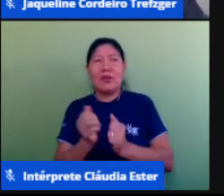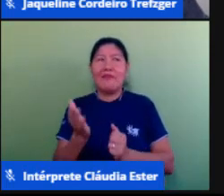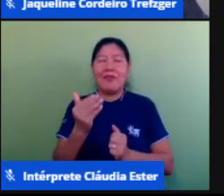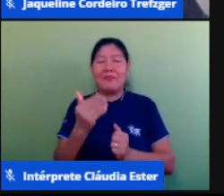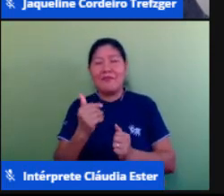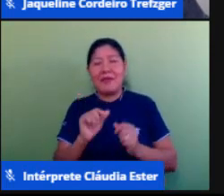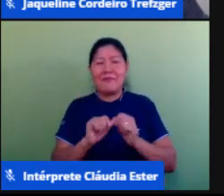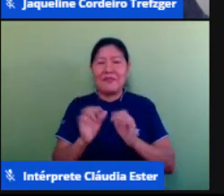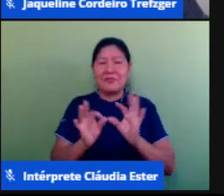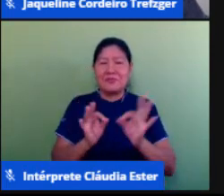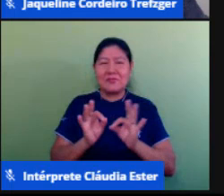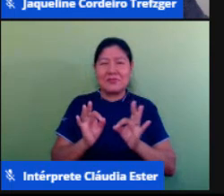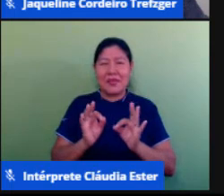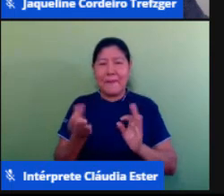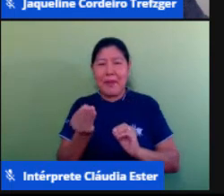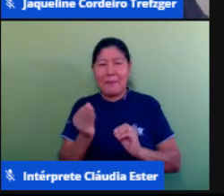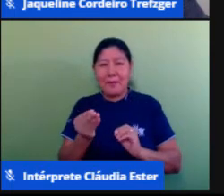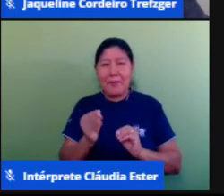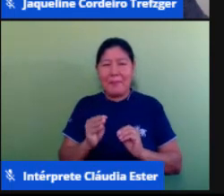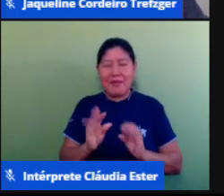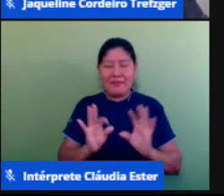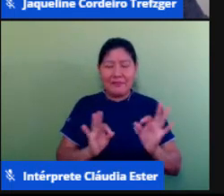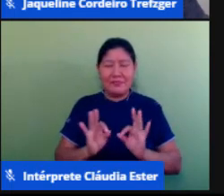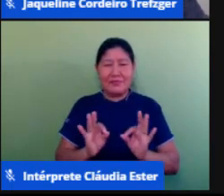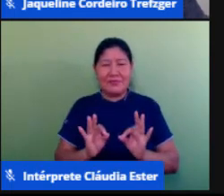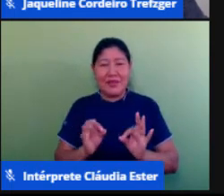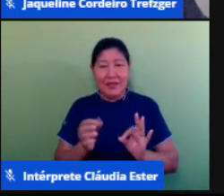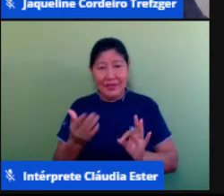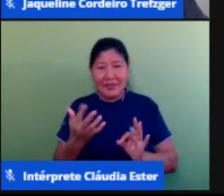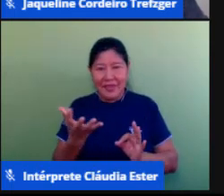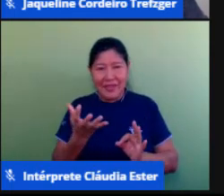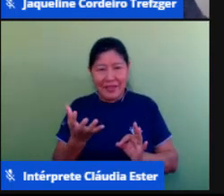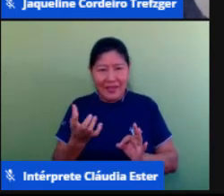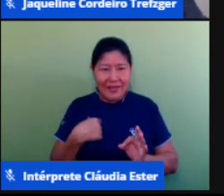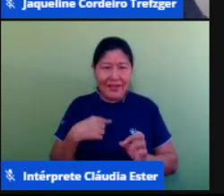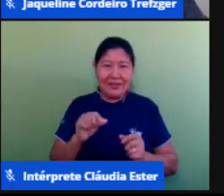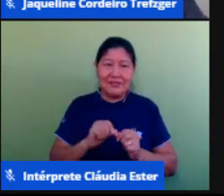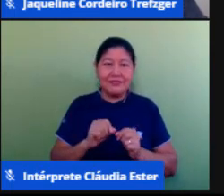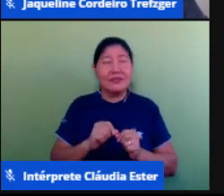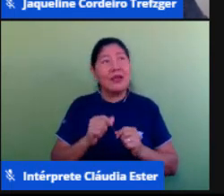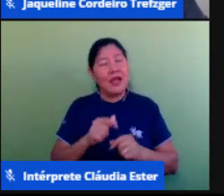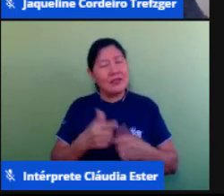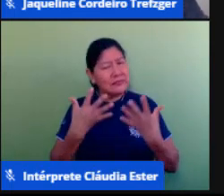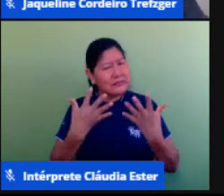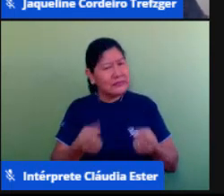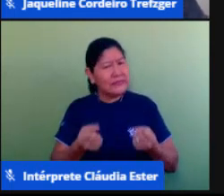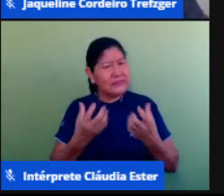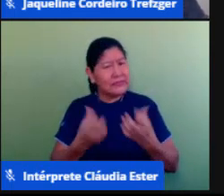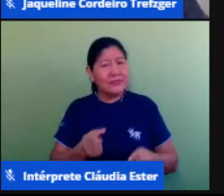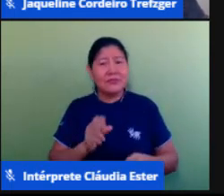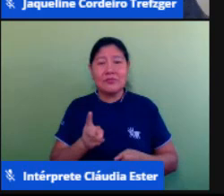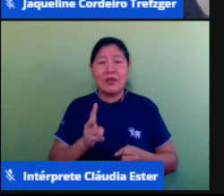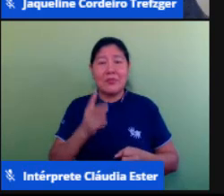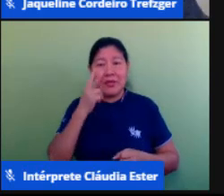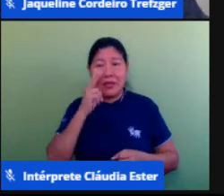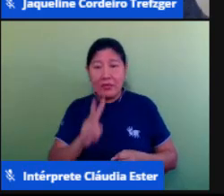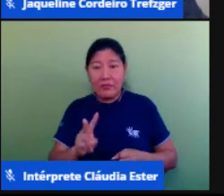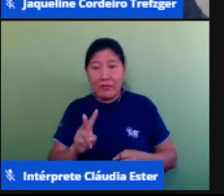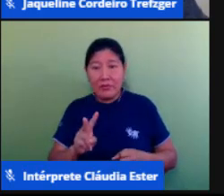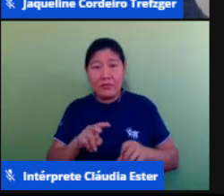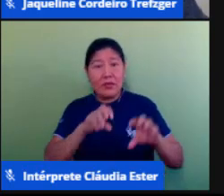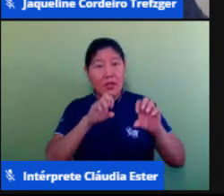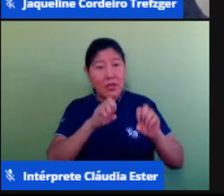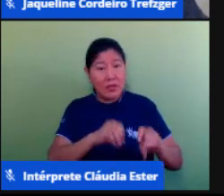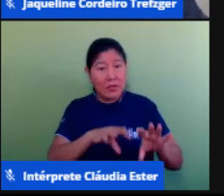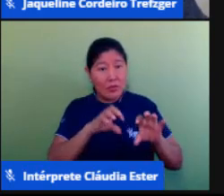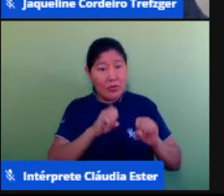coisa? Vamos. Você topa tal coisa? Topo. E eu sei que a aula se deu. Nós fomos falar sobre pontos